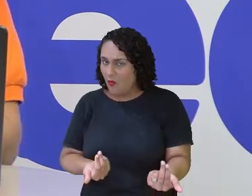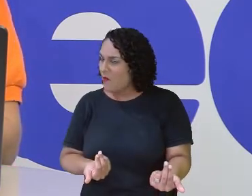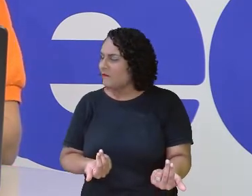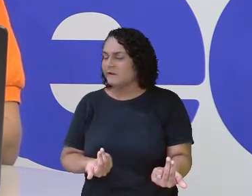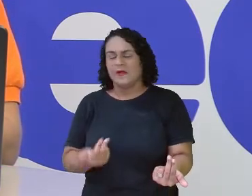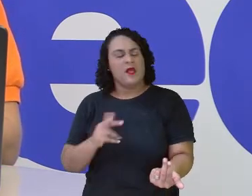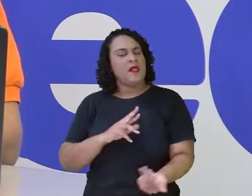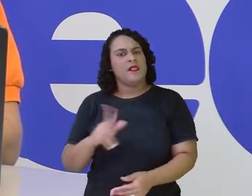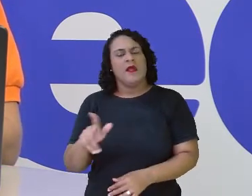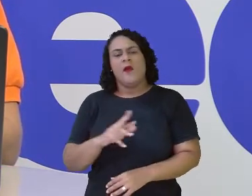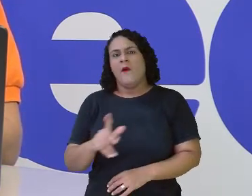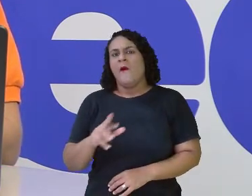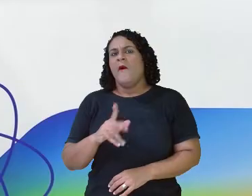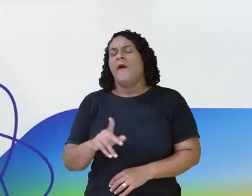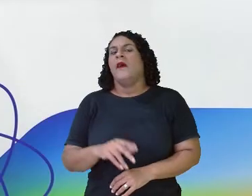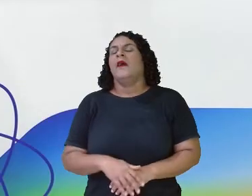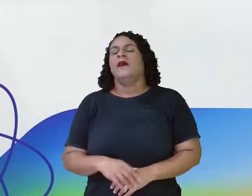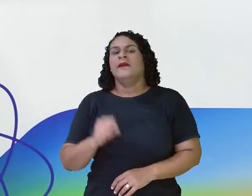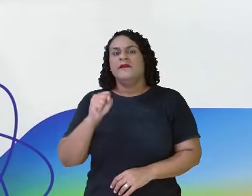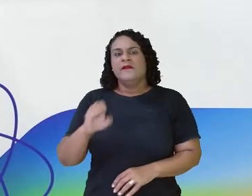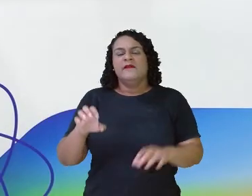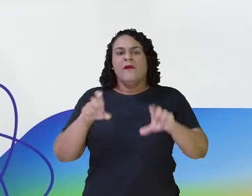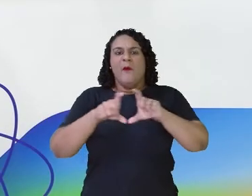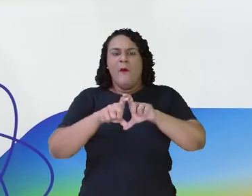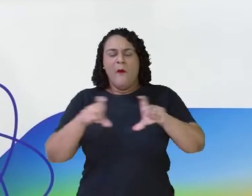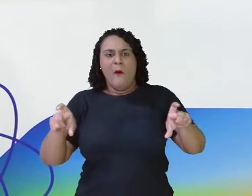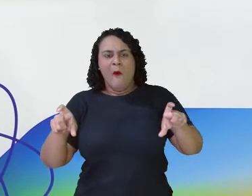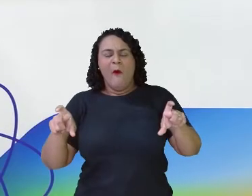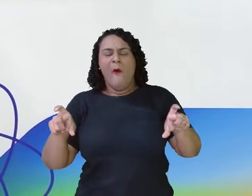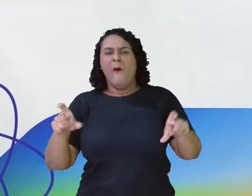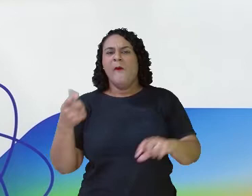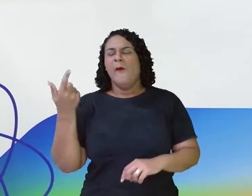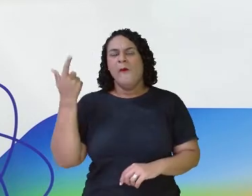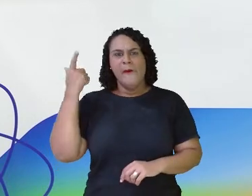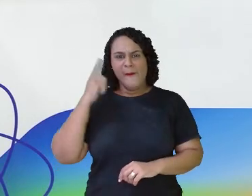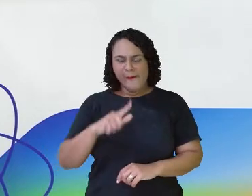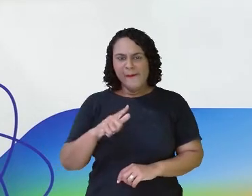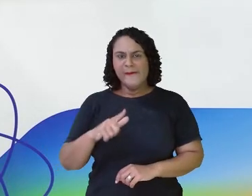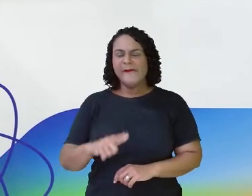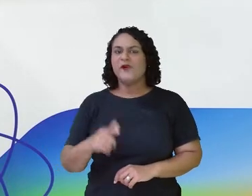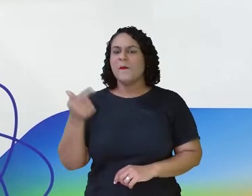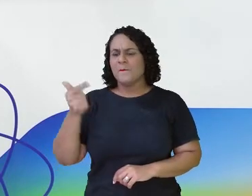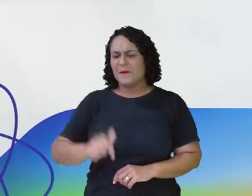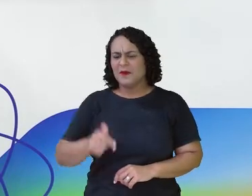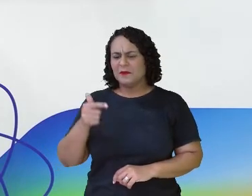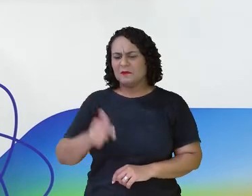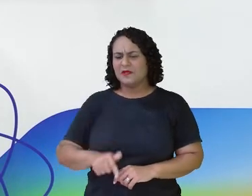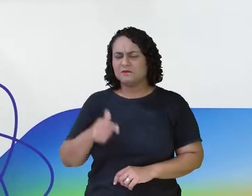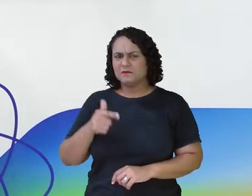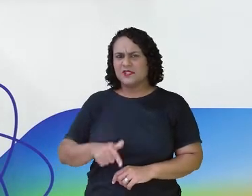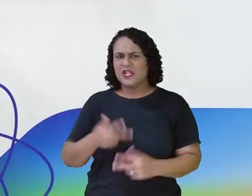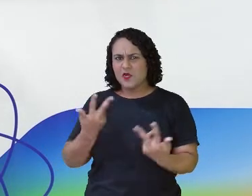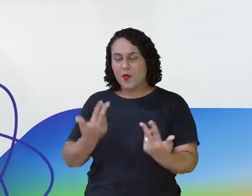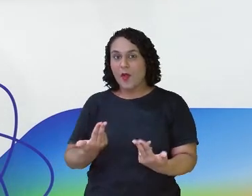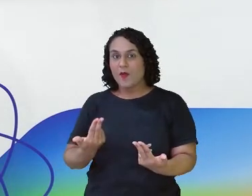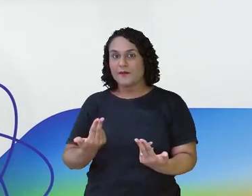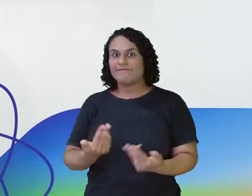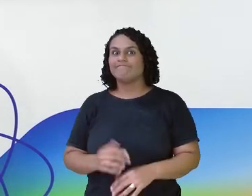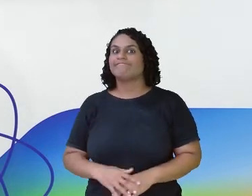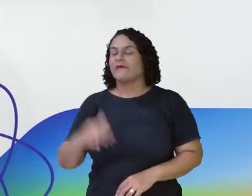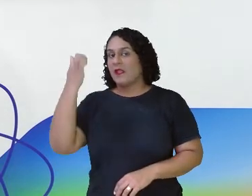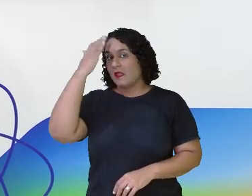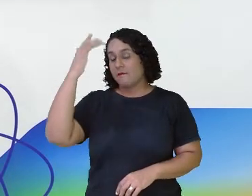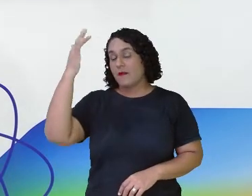fim. Imagine se uma frase nós não conseguimos repeti-la fielmente, imagine uma história inteira.